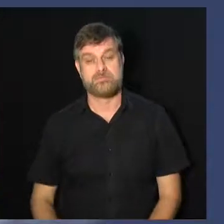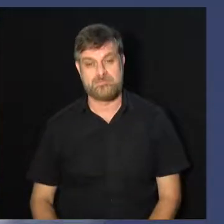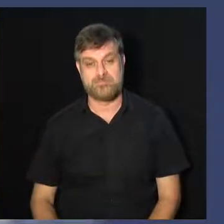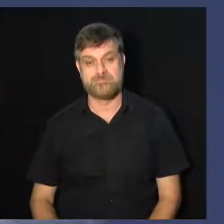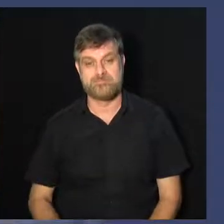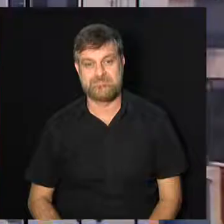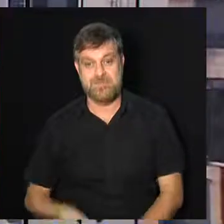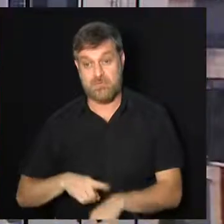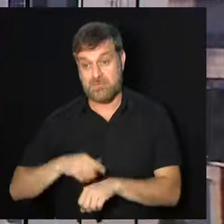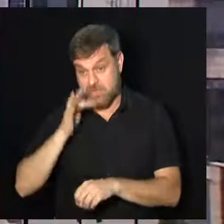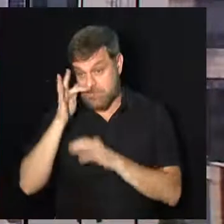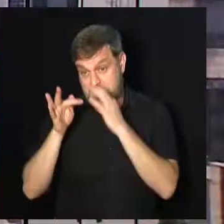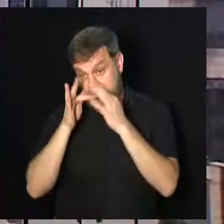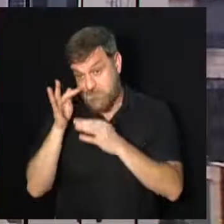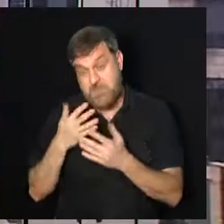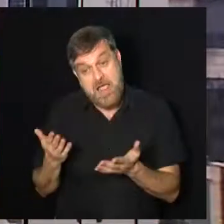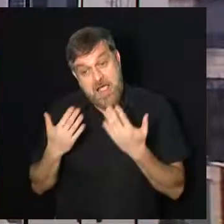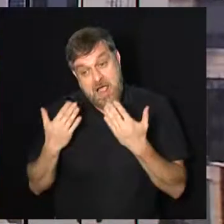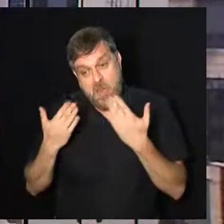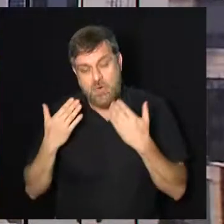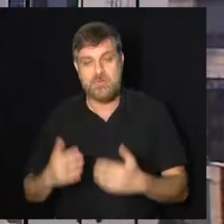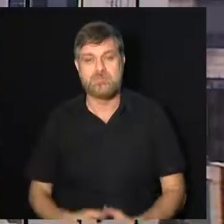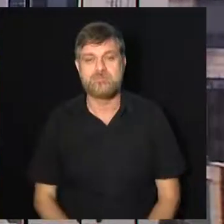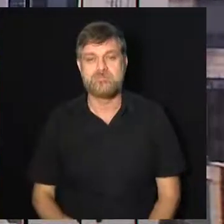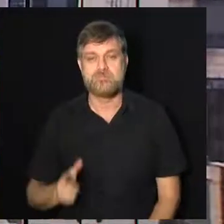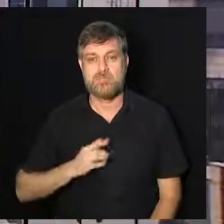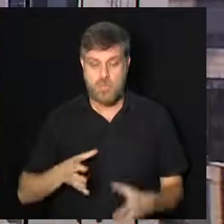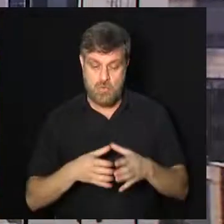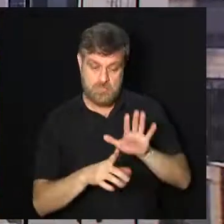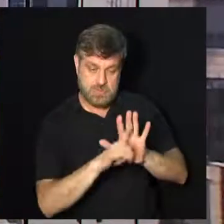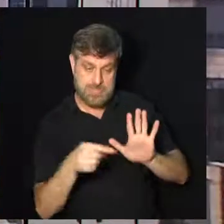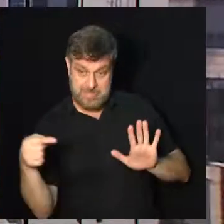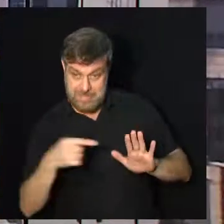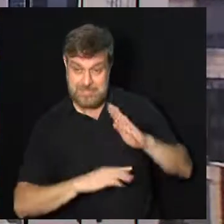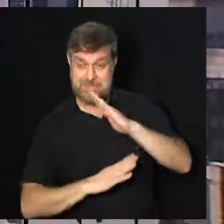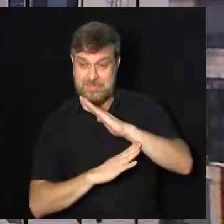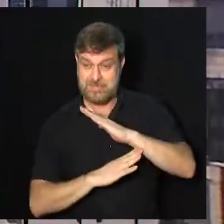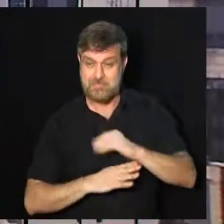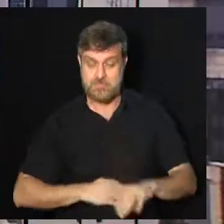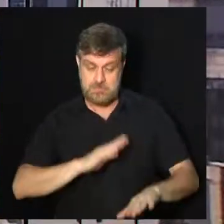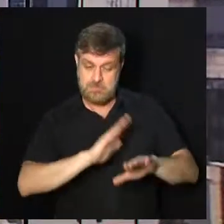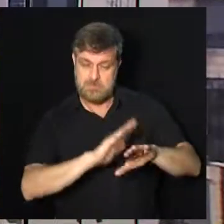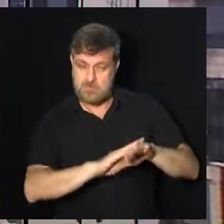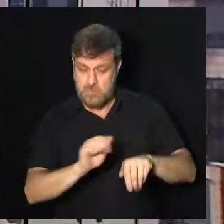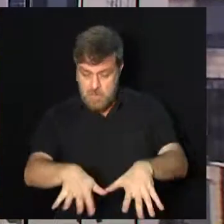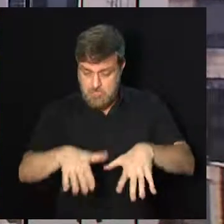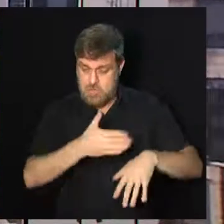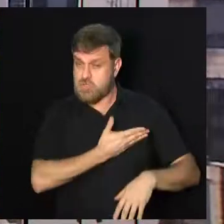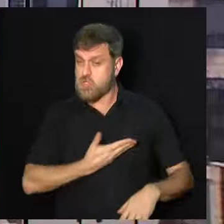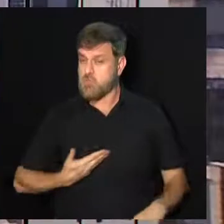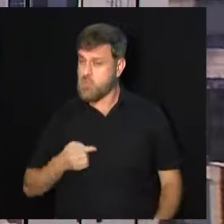primavera. A Comissão de Constituição e Legalidade aqui da Câmara realizou uma audiência